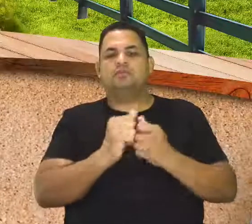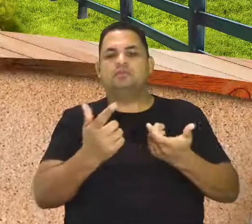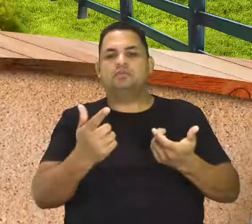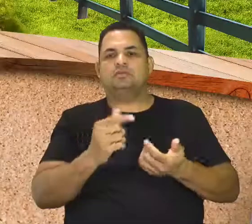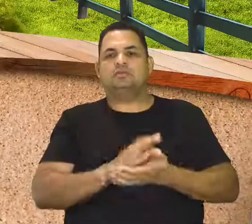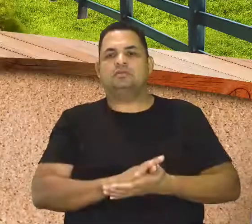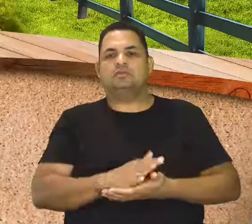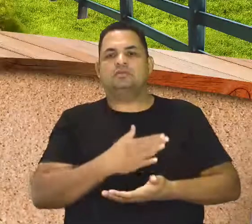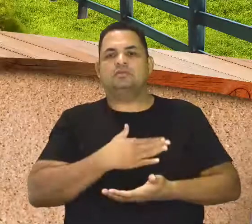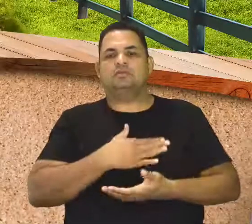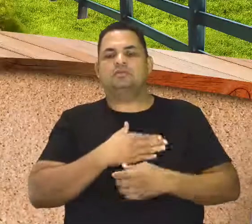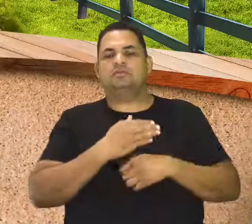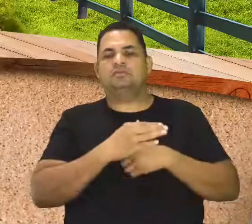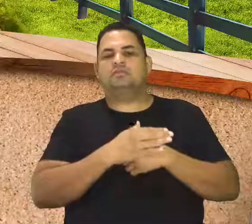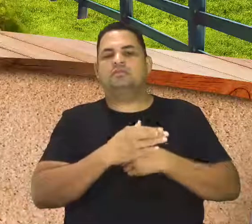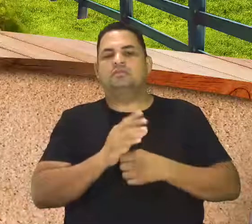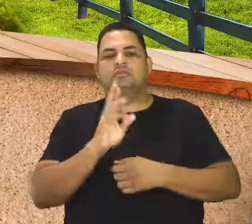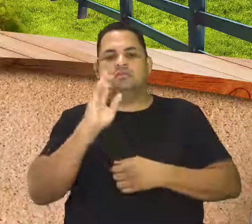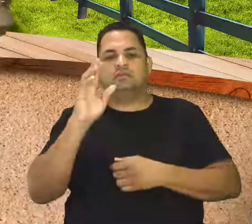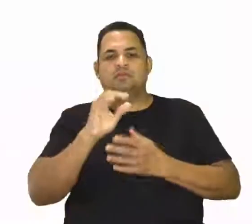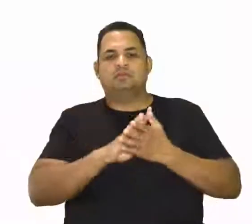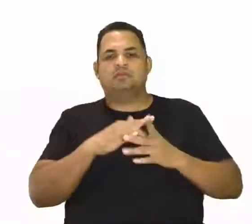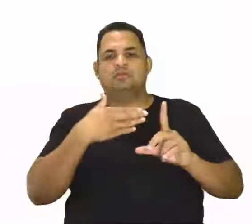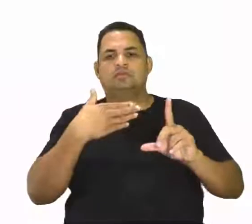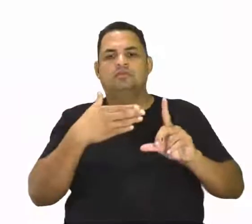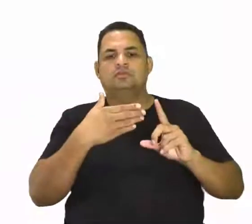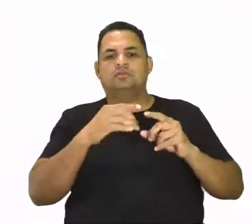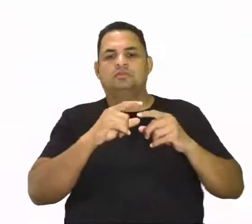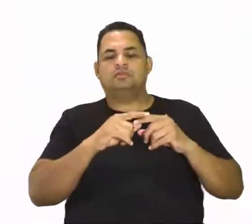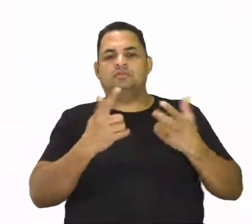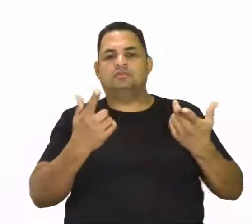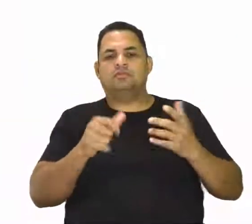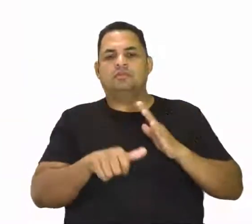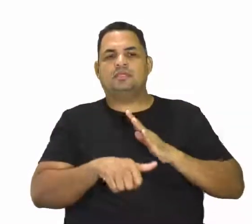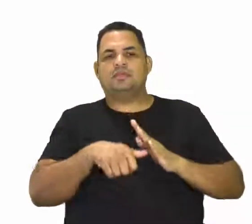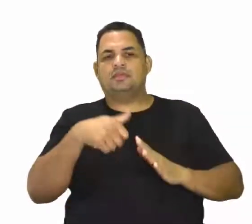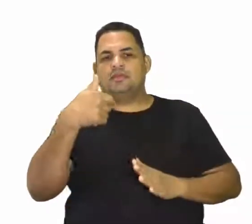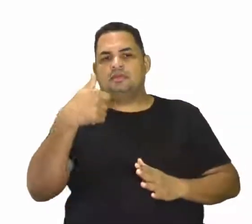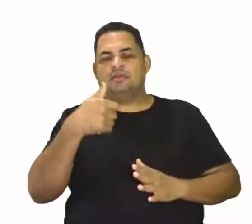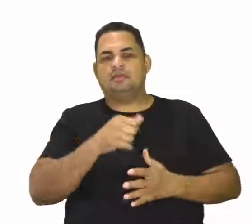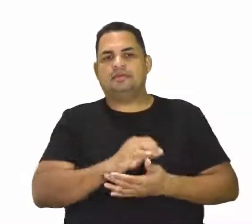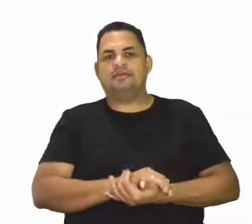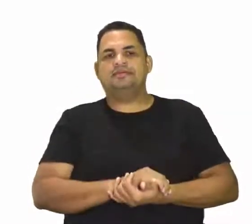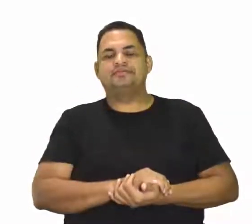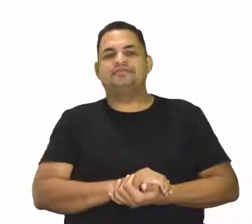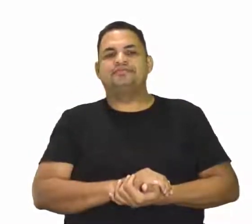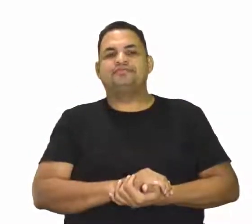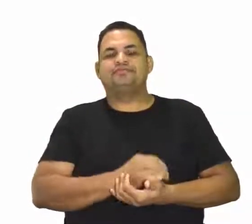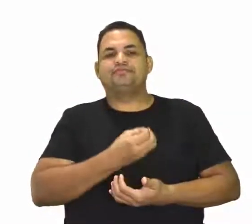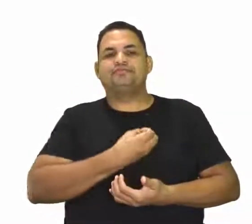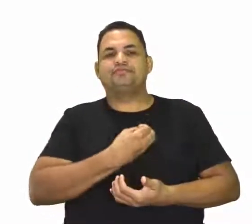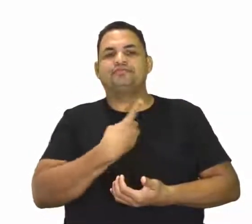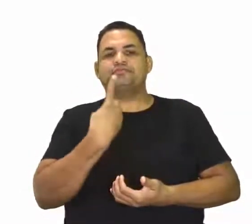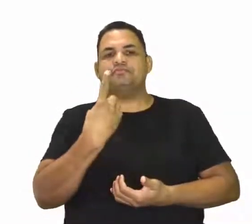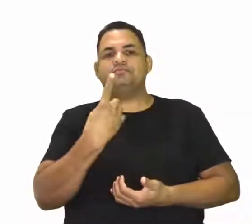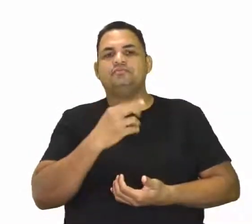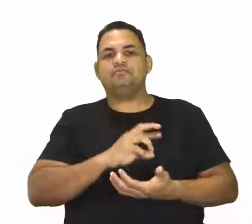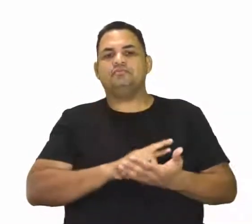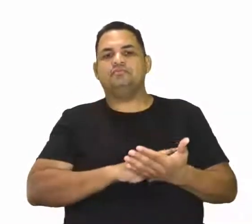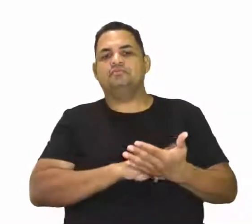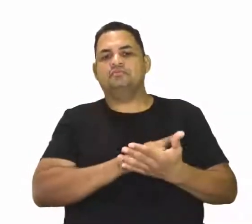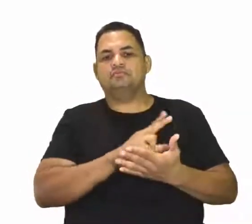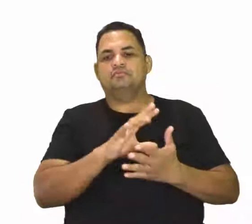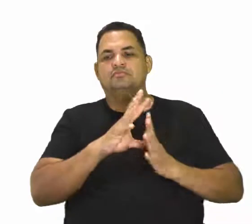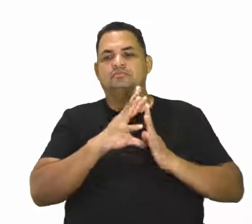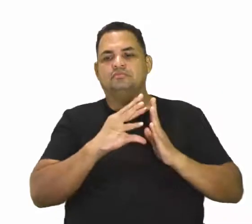Meu diretor, aumenta a tela aí para mim, por favor. Primeira questão, galerinha. Questão número 1.